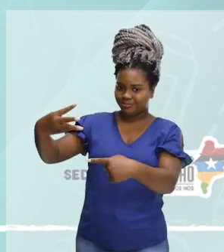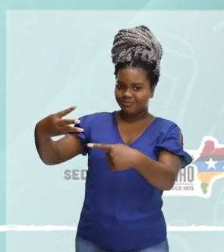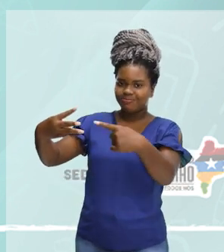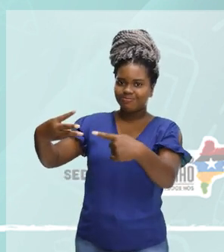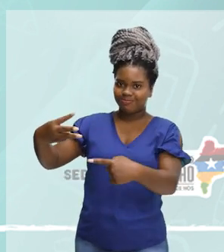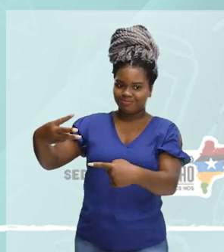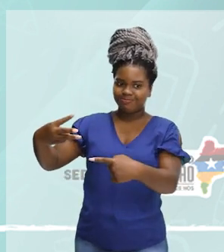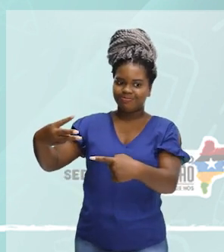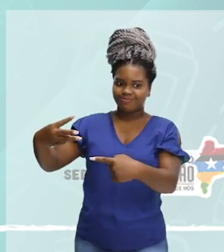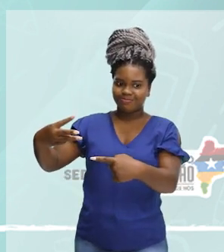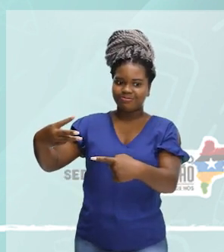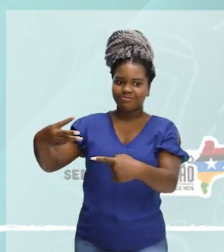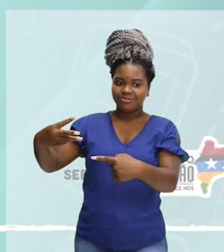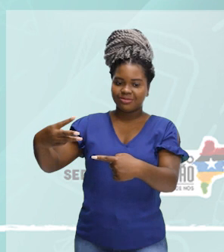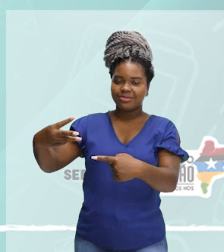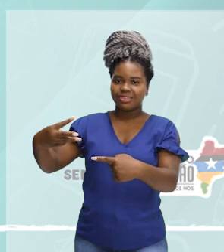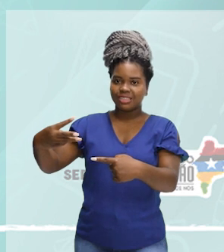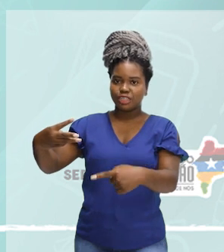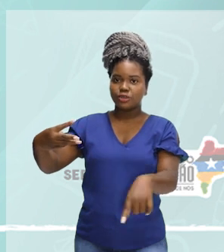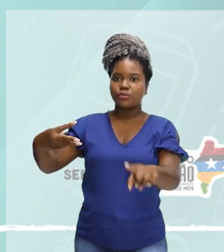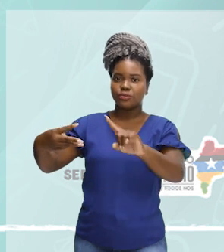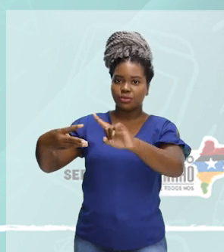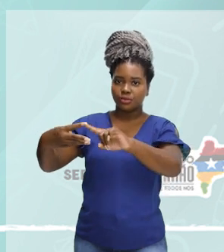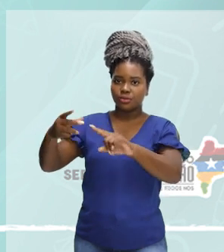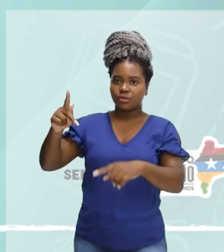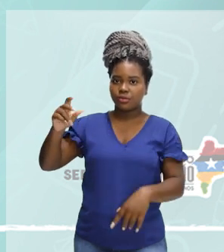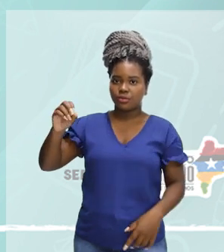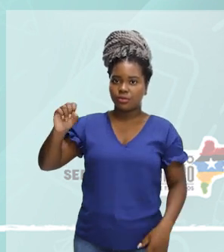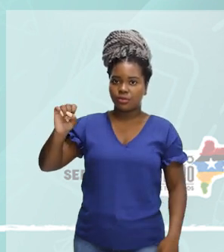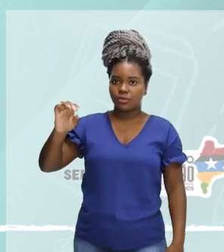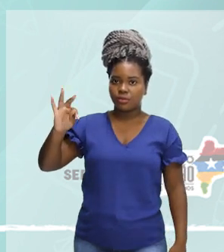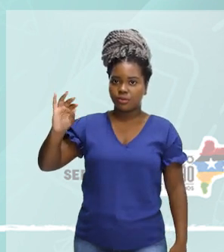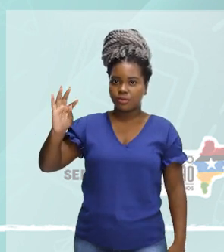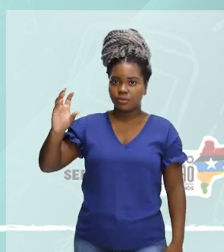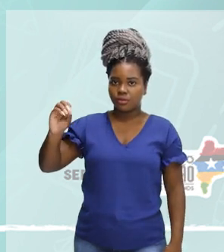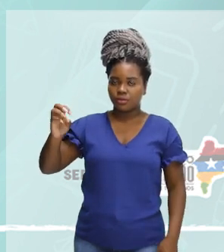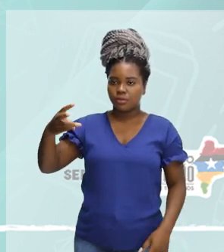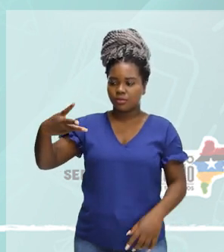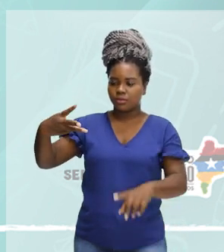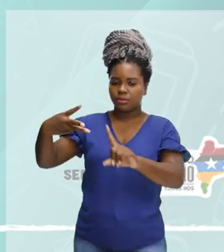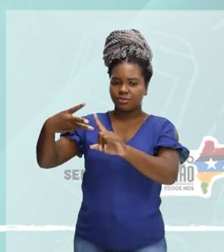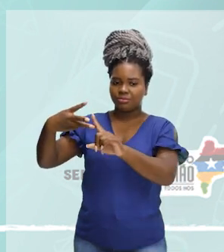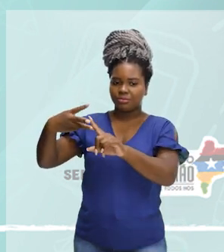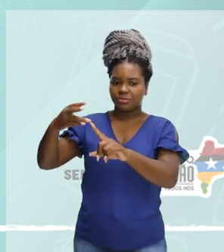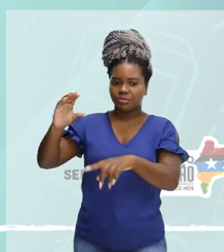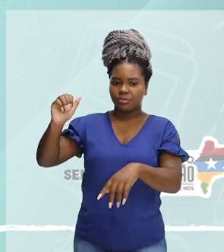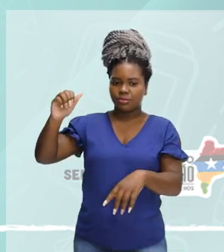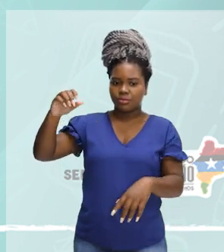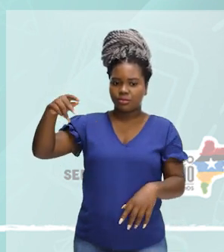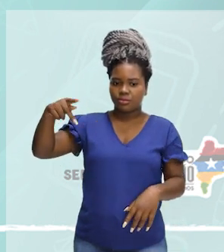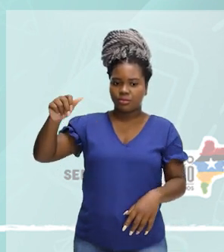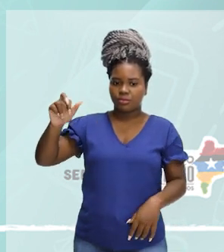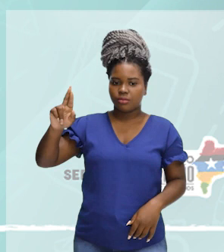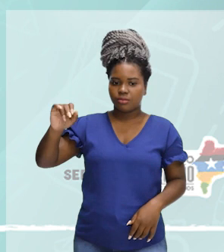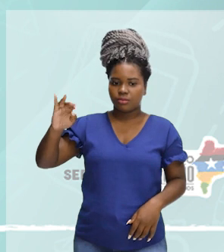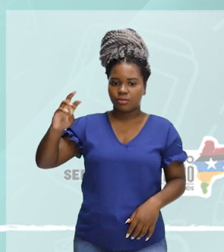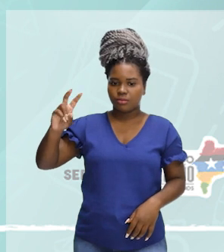do adjetivo. Então, são os 3 graus do adjetivo que eu coloquei numa tabela aqui. Então, bueno para